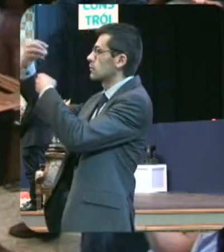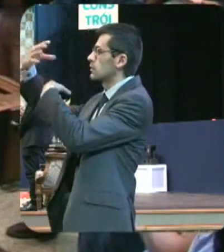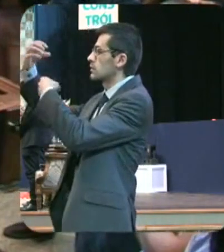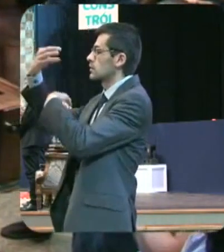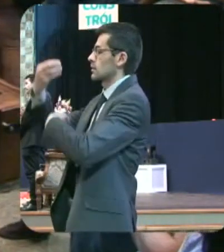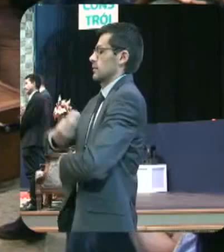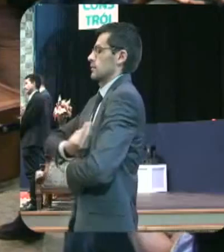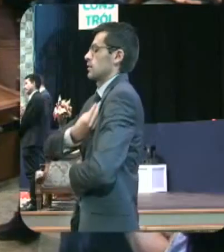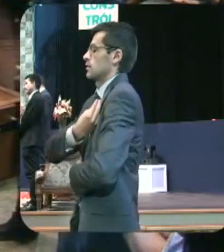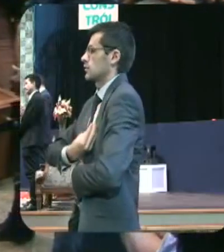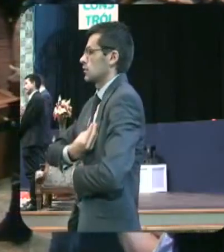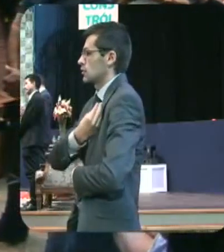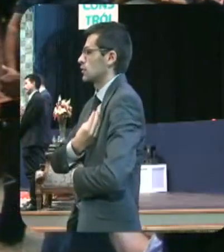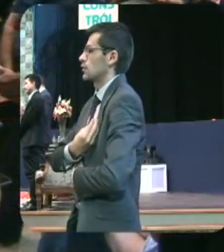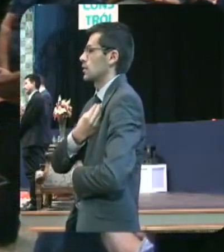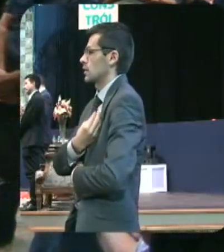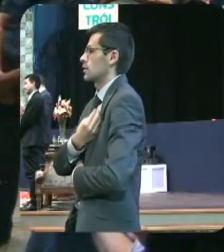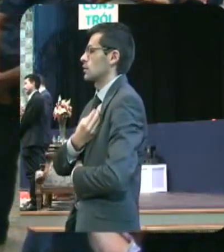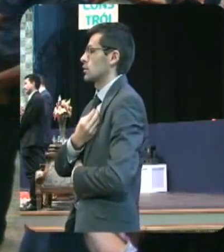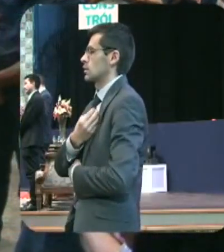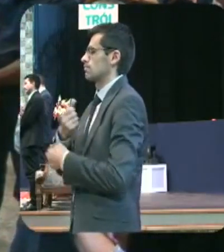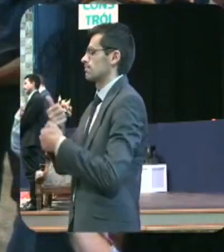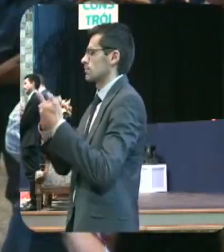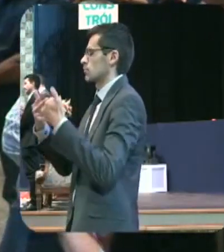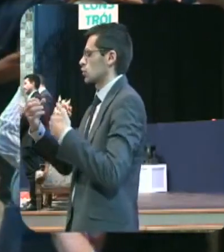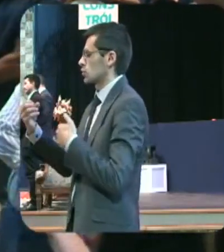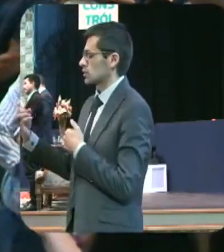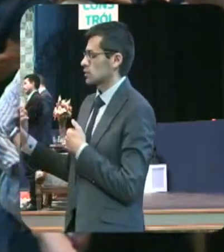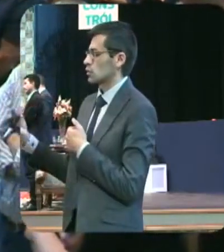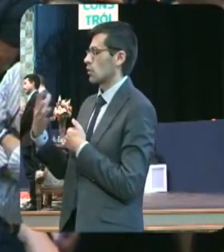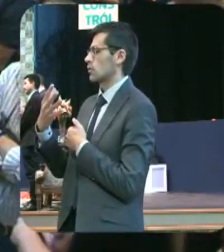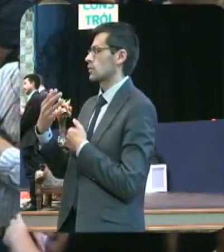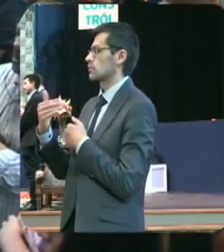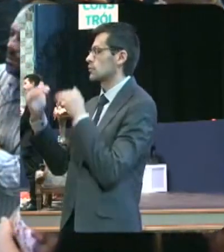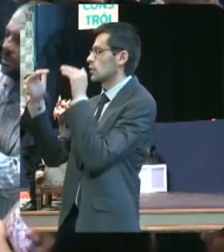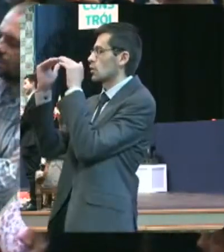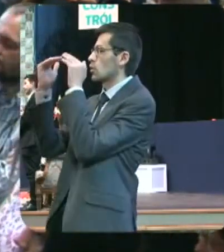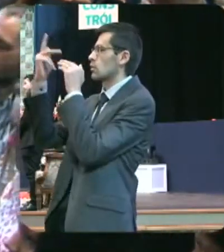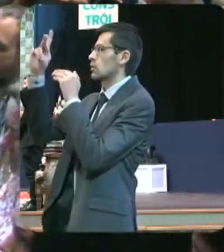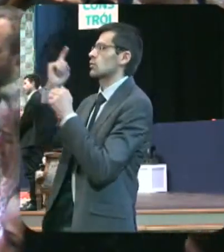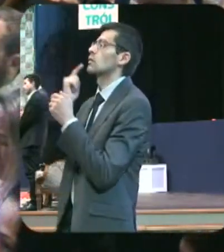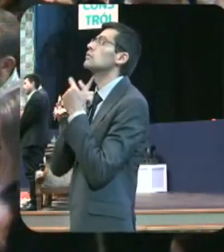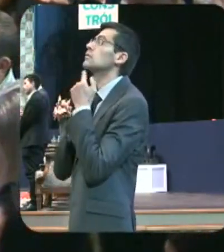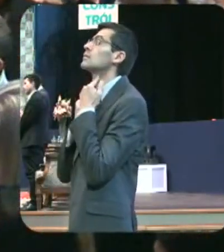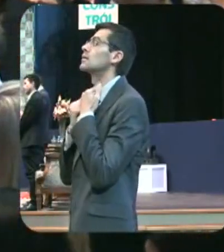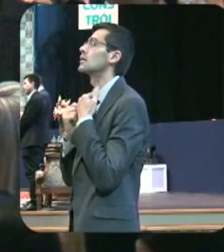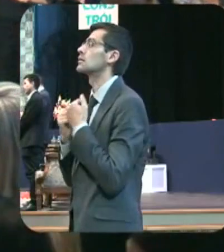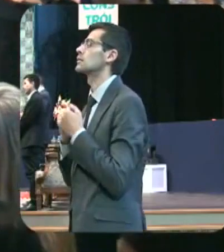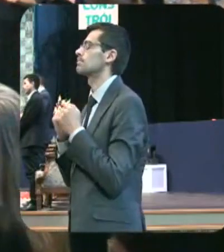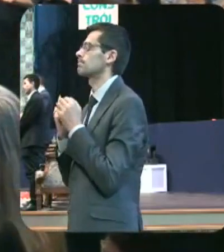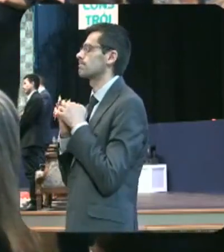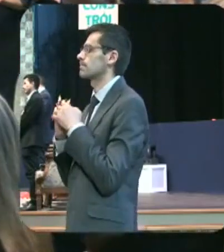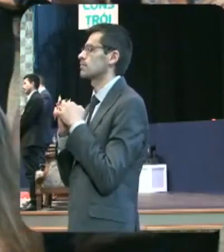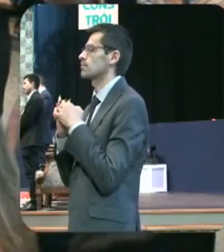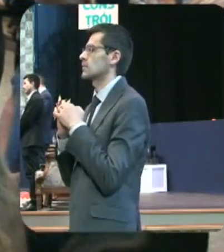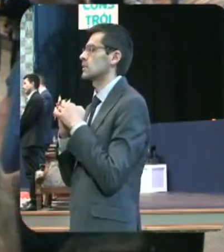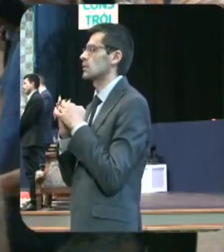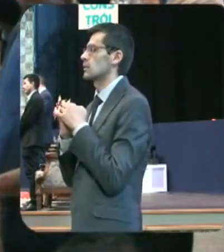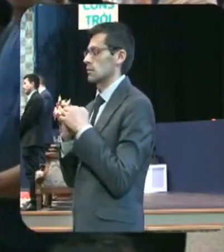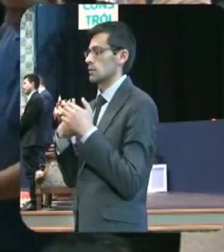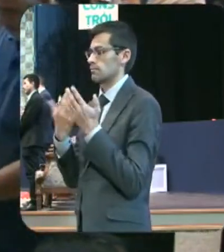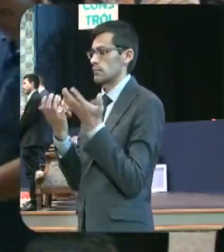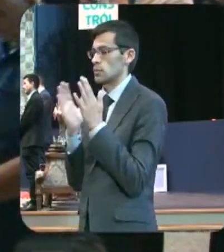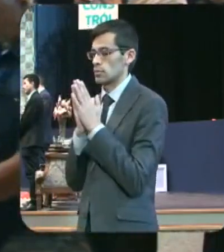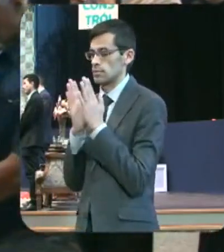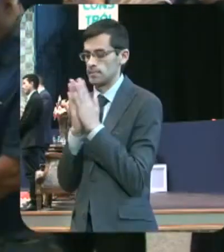viver de um jeito novo, segundo a tua vontade. Amém. Agora deixa eu